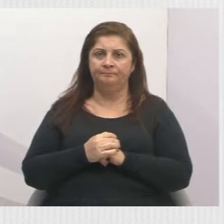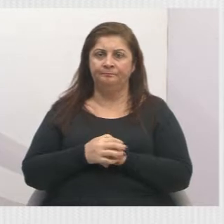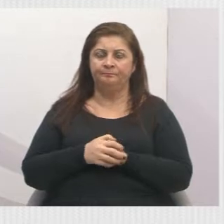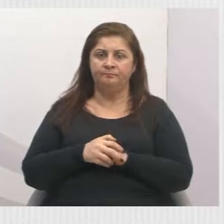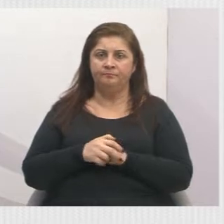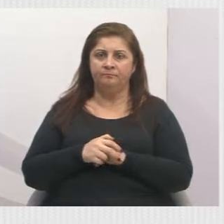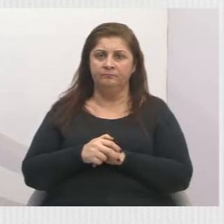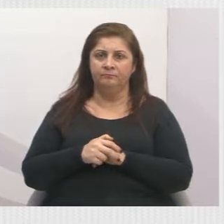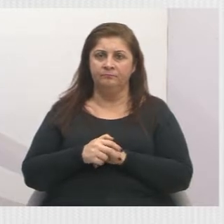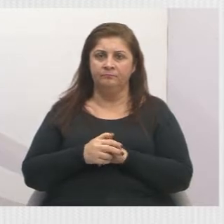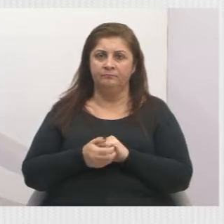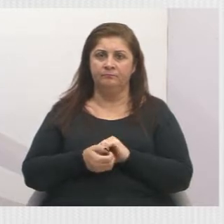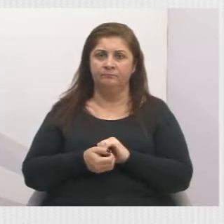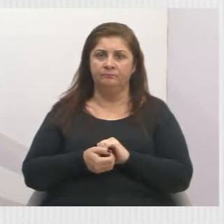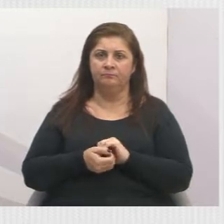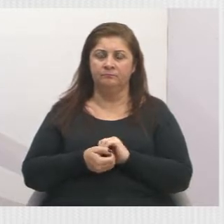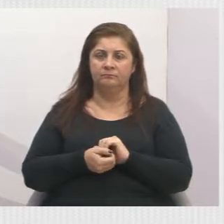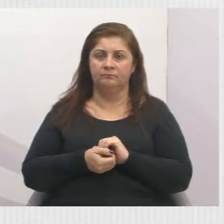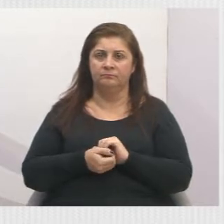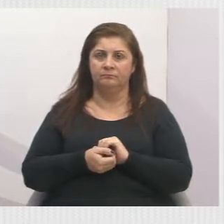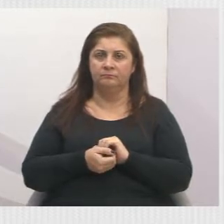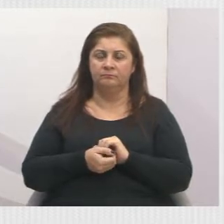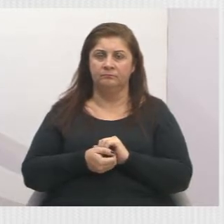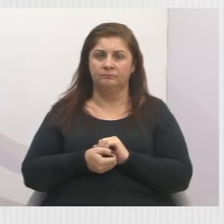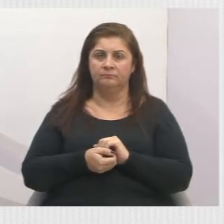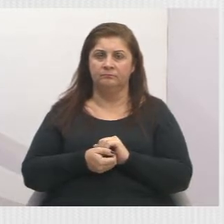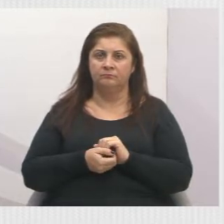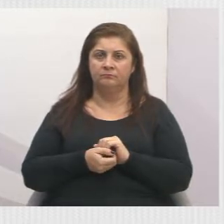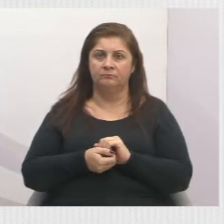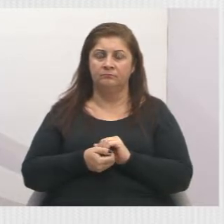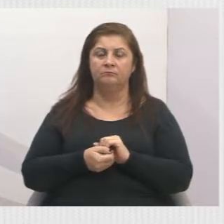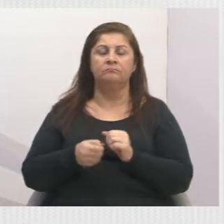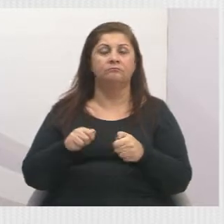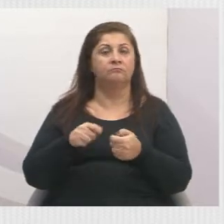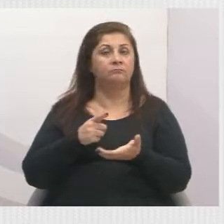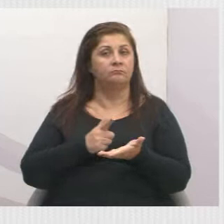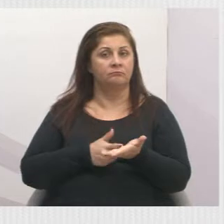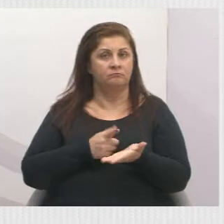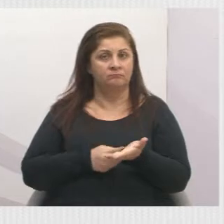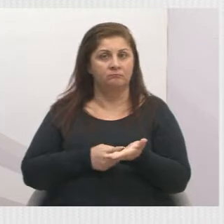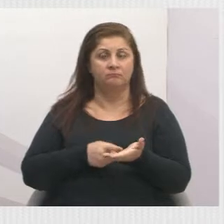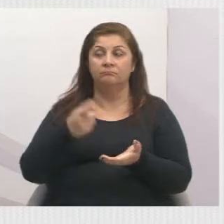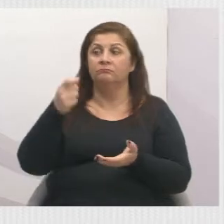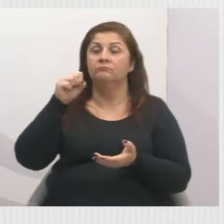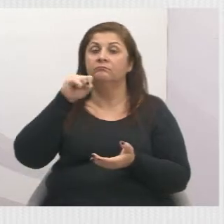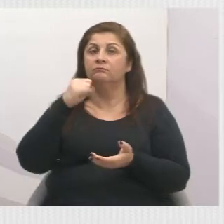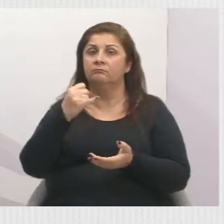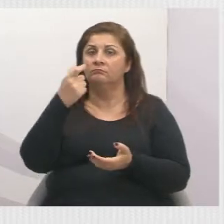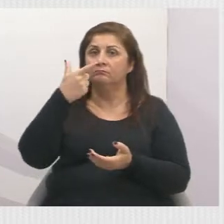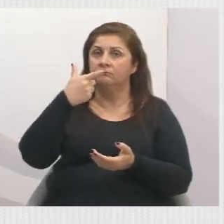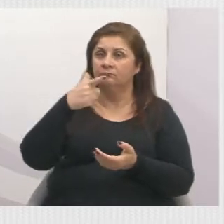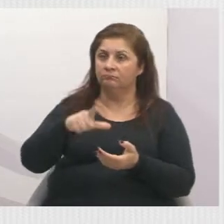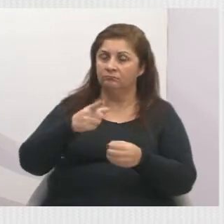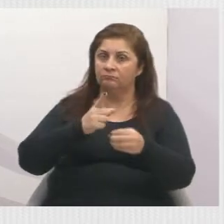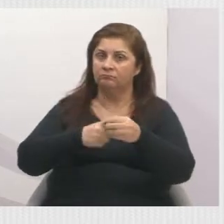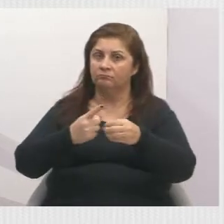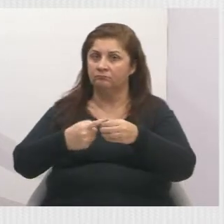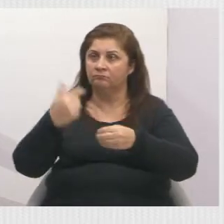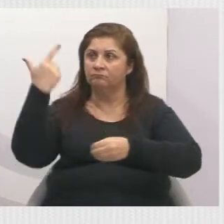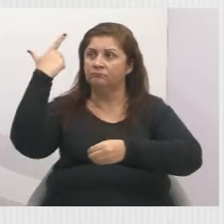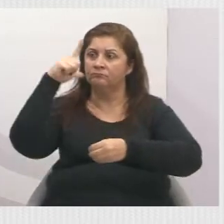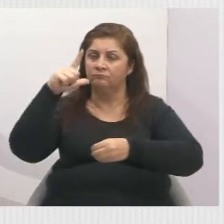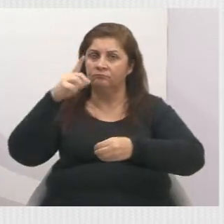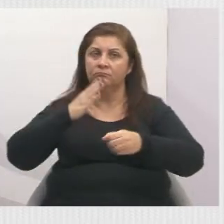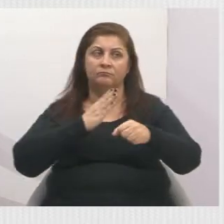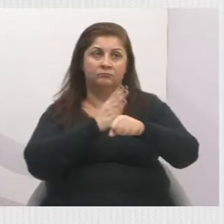percentual prudencial e reafirmamos o compromisso. Se algum município conseguir aprovar com percentual